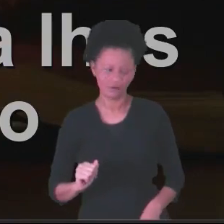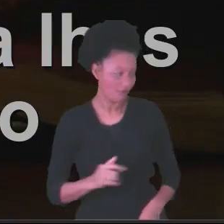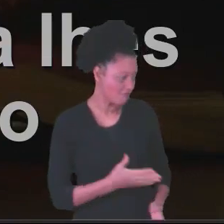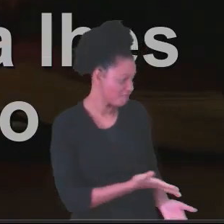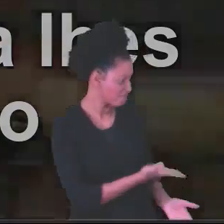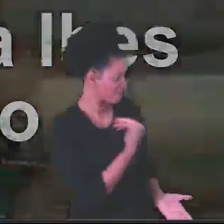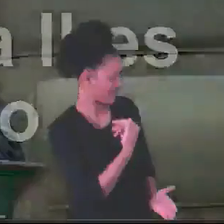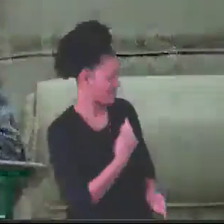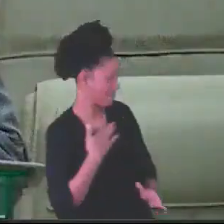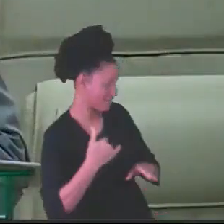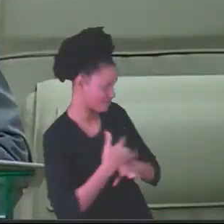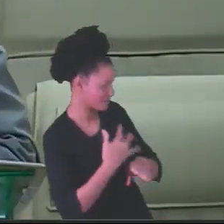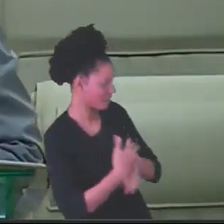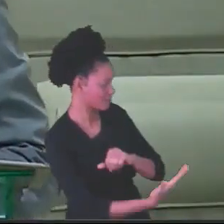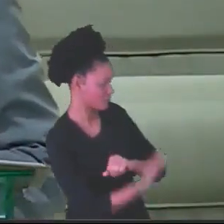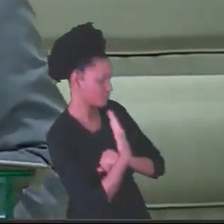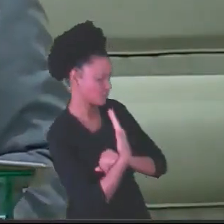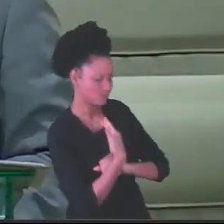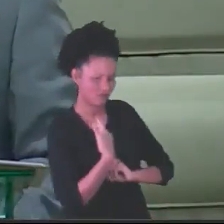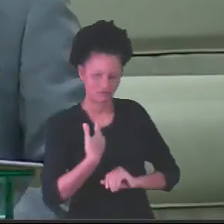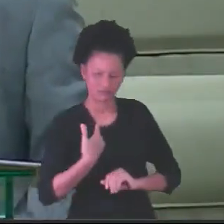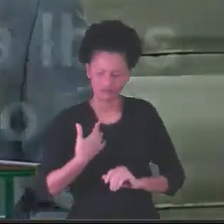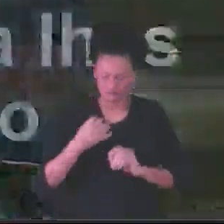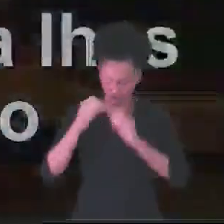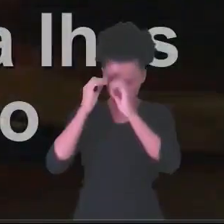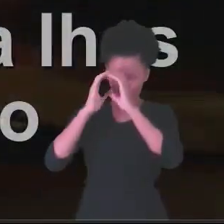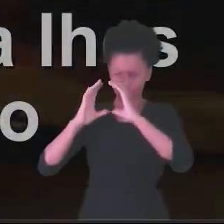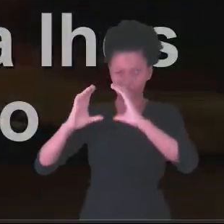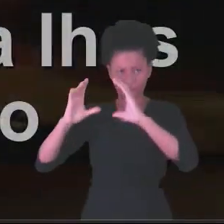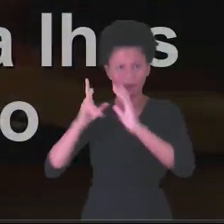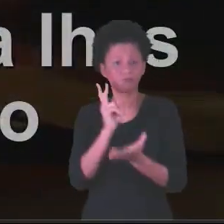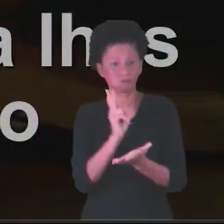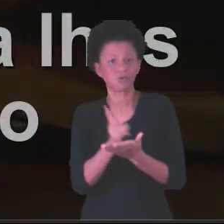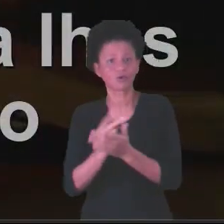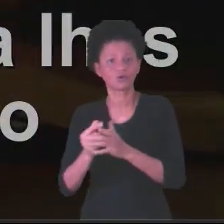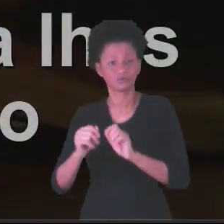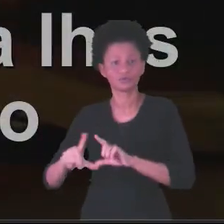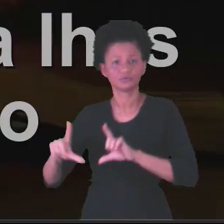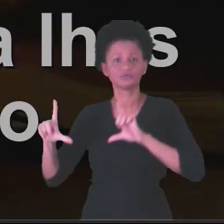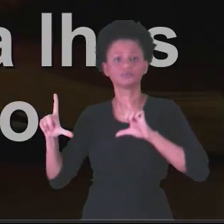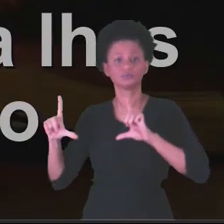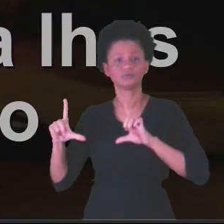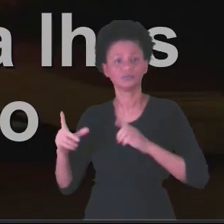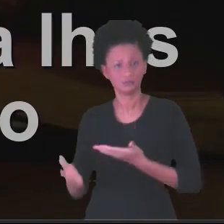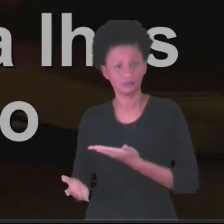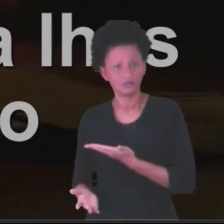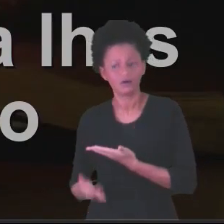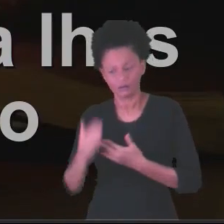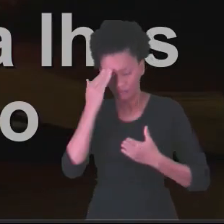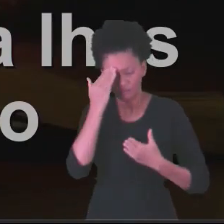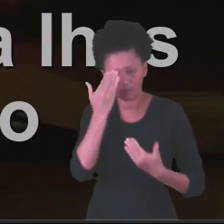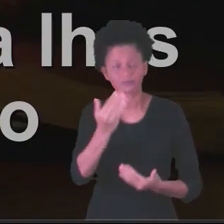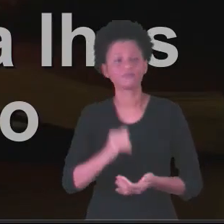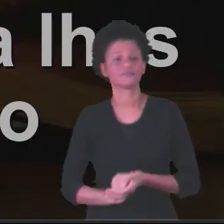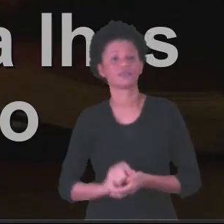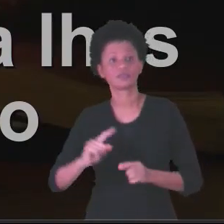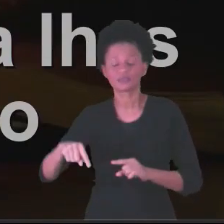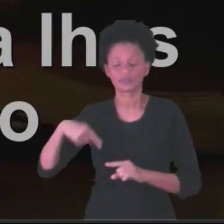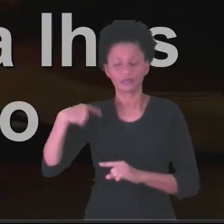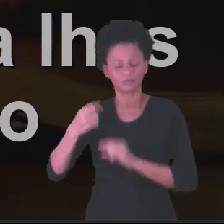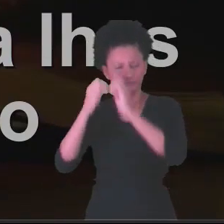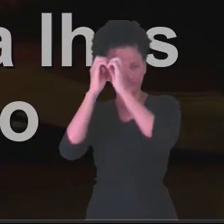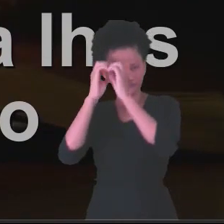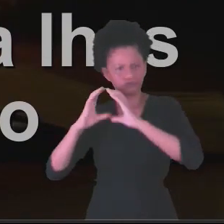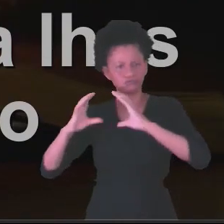pois irmãos oi e o texto continua pode deixar na tela por gentileza muito obrigado e logo depois desta visão